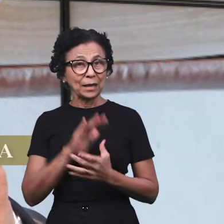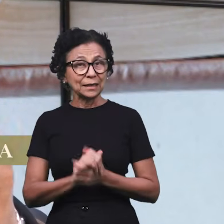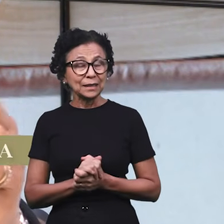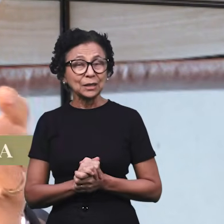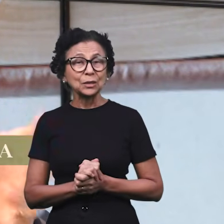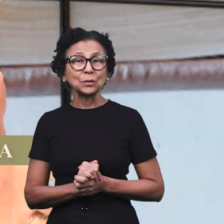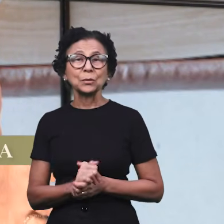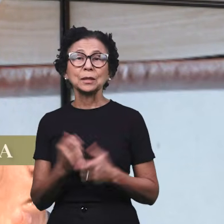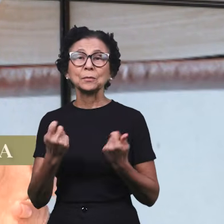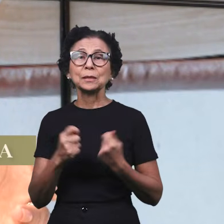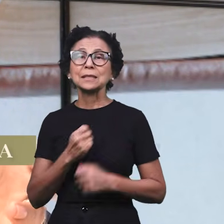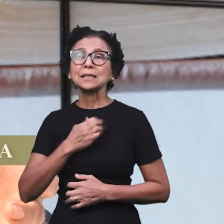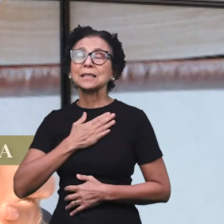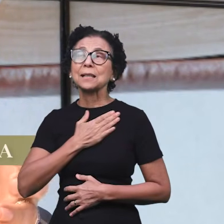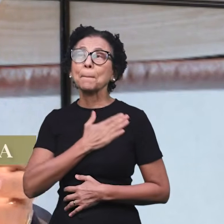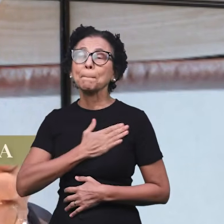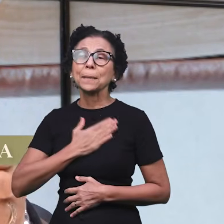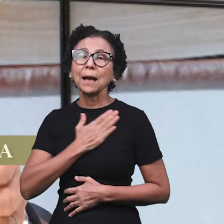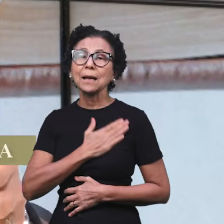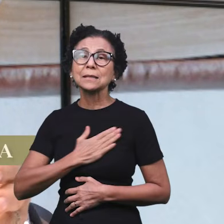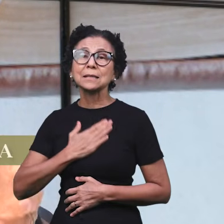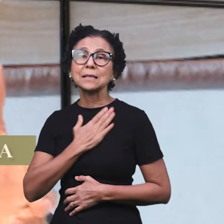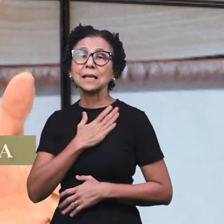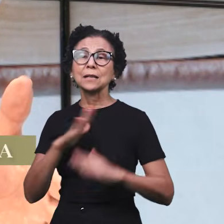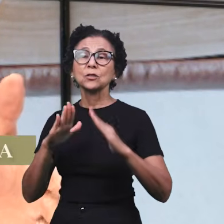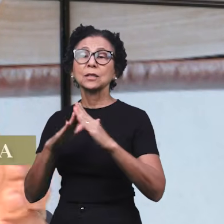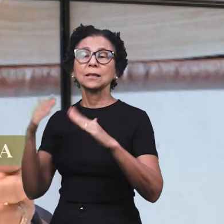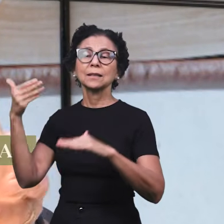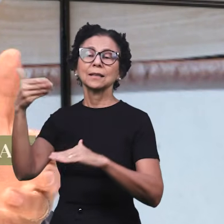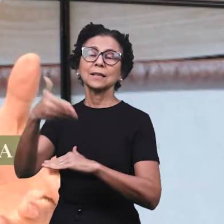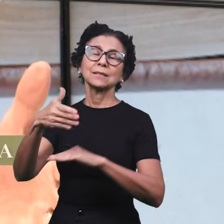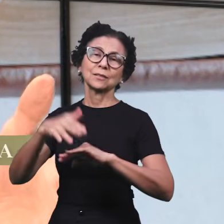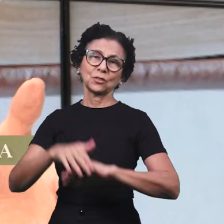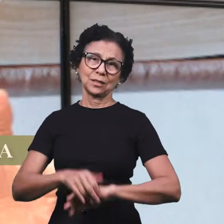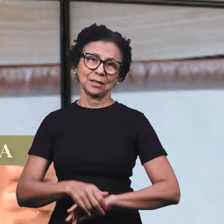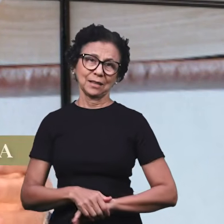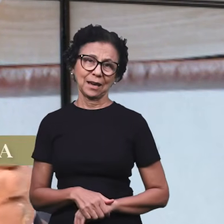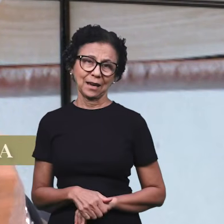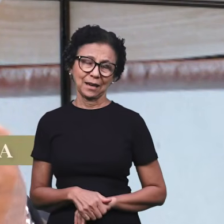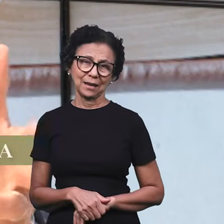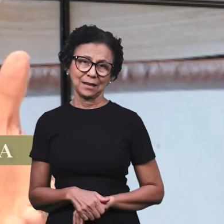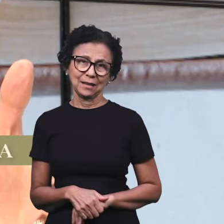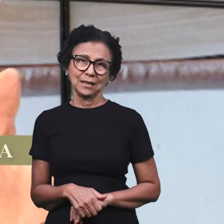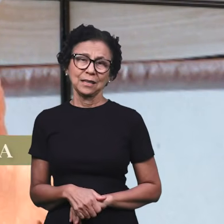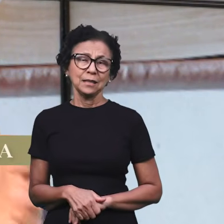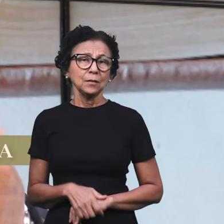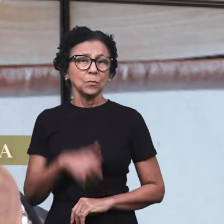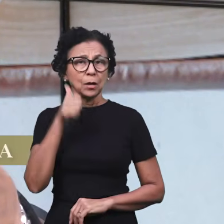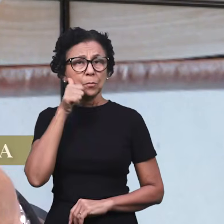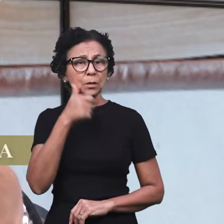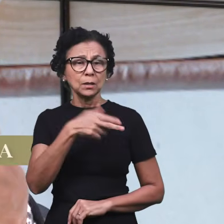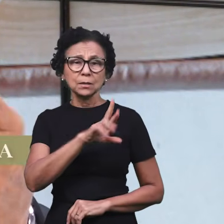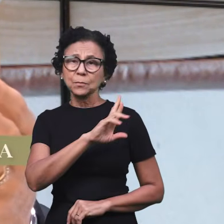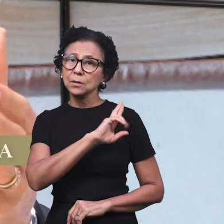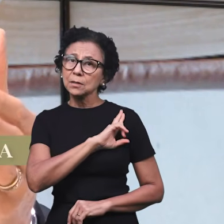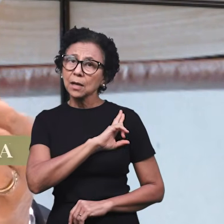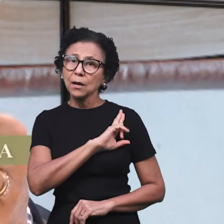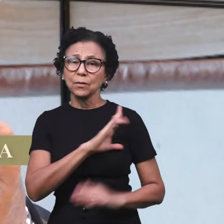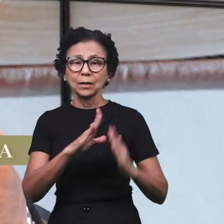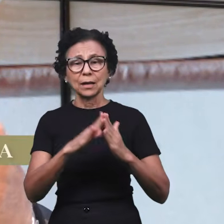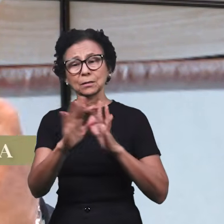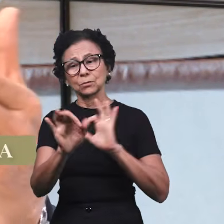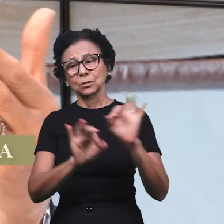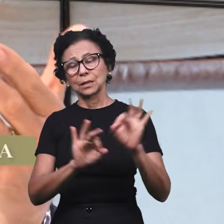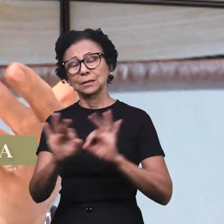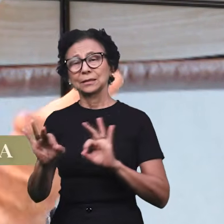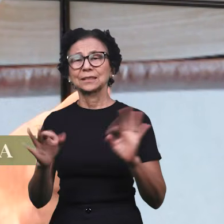da organização da casa. Sim. A mulher é responsável pela organização da casa. Chegar numa casa arrumada, numa casa que